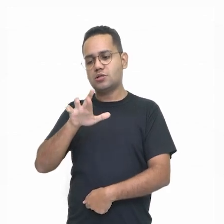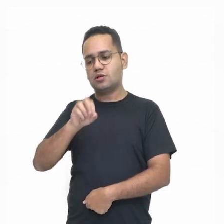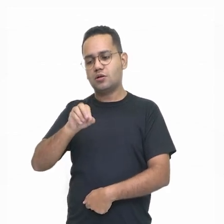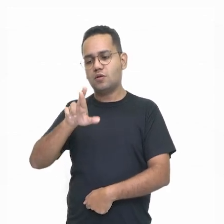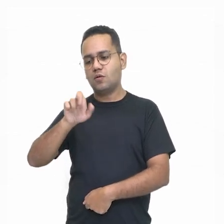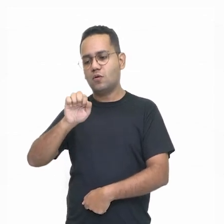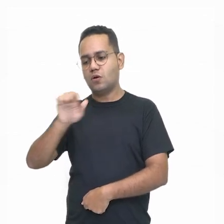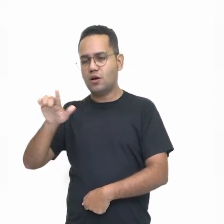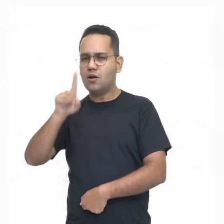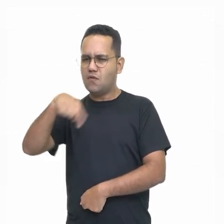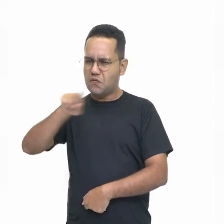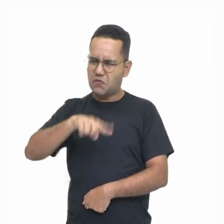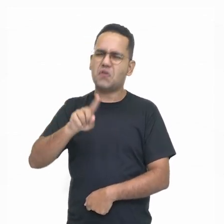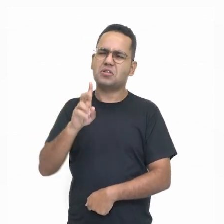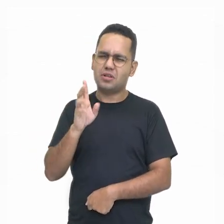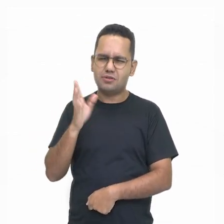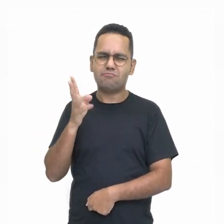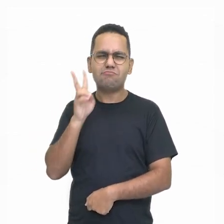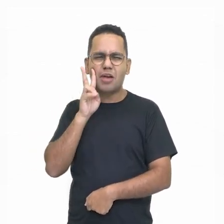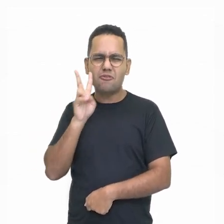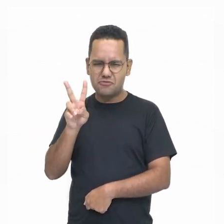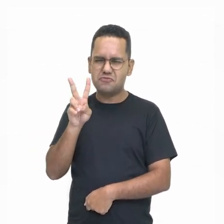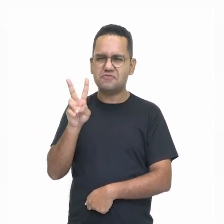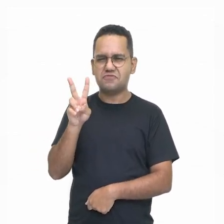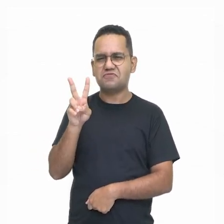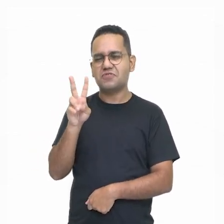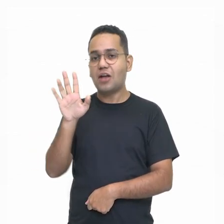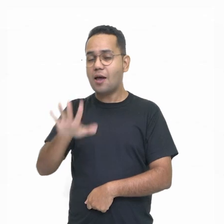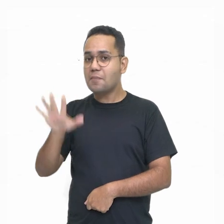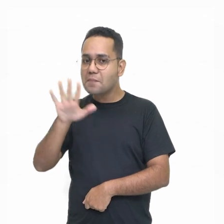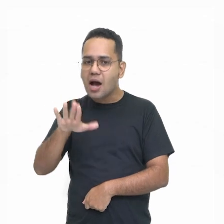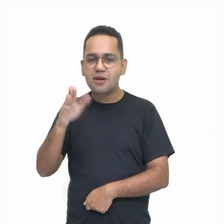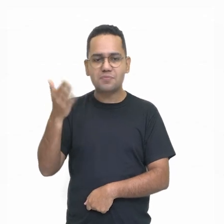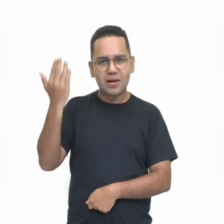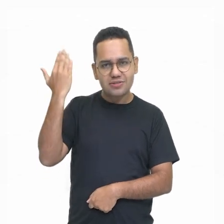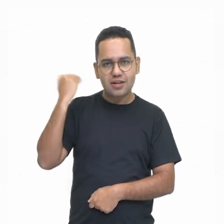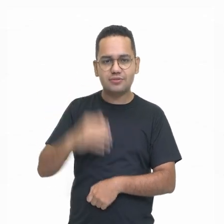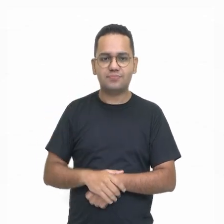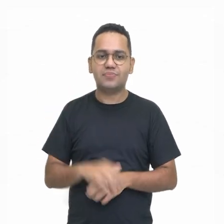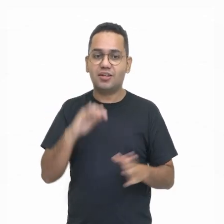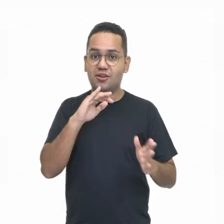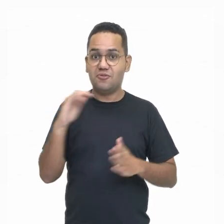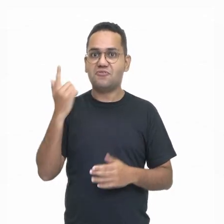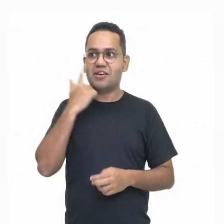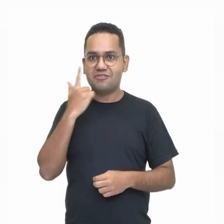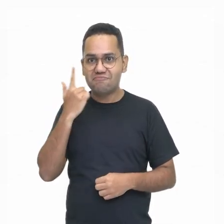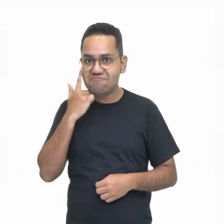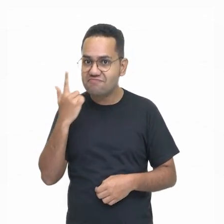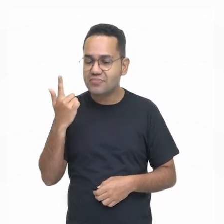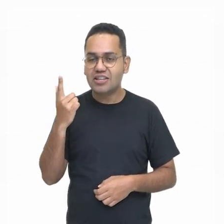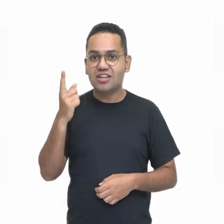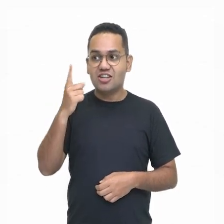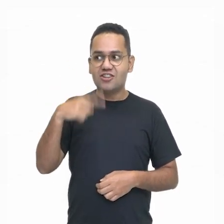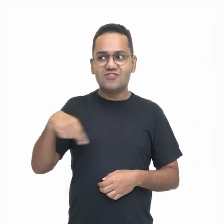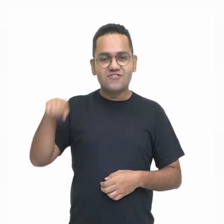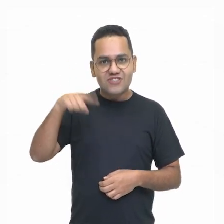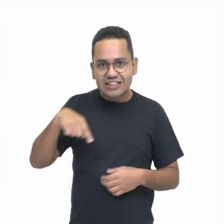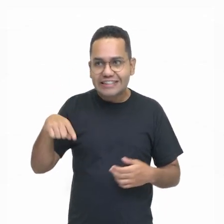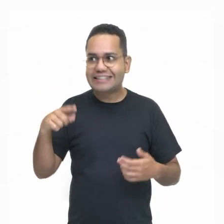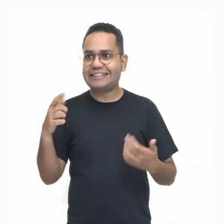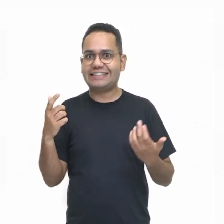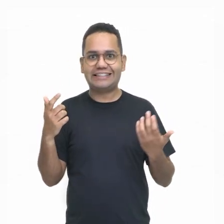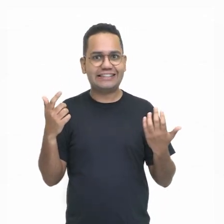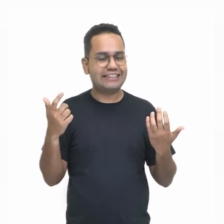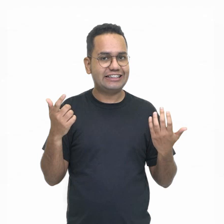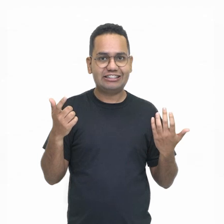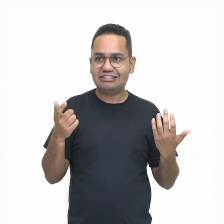vocês já viram em uma outra aula. Então, aqui vos apresento para vocês, agora a cabeça de vocês vai pirar, porque eu acredito que muitos de vocês